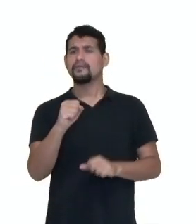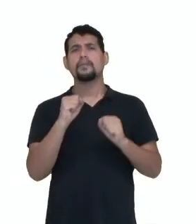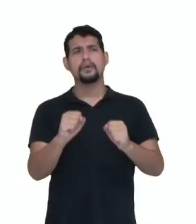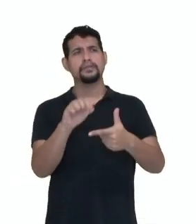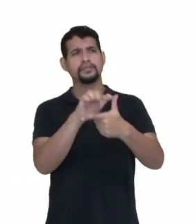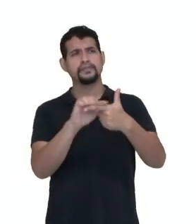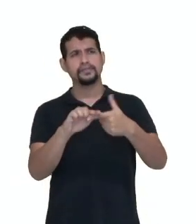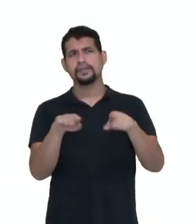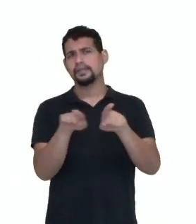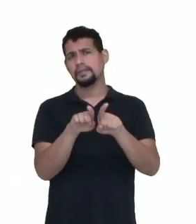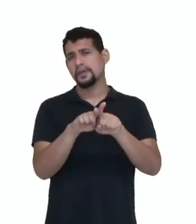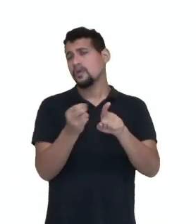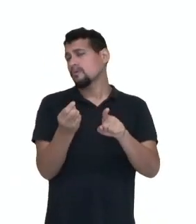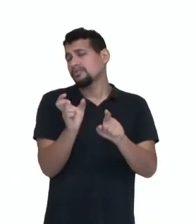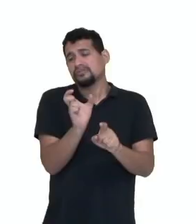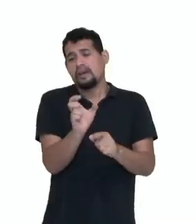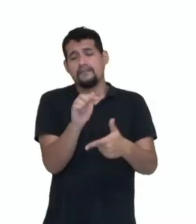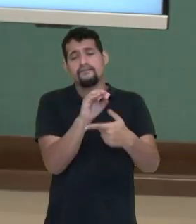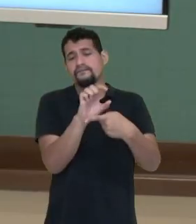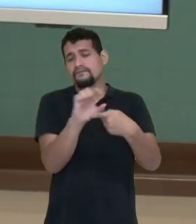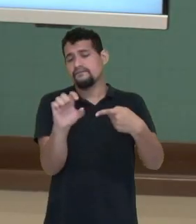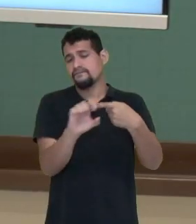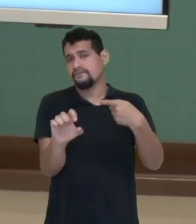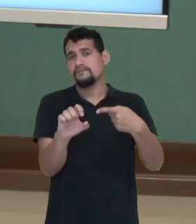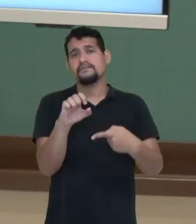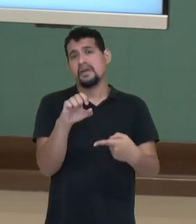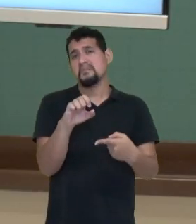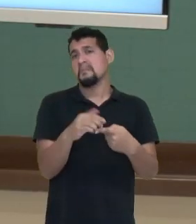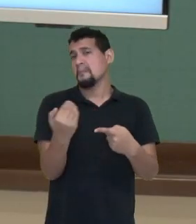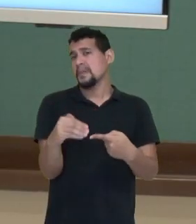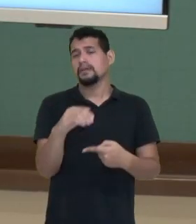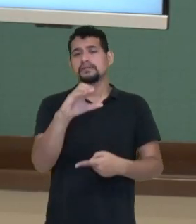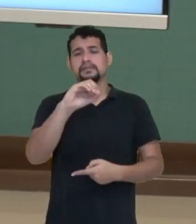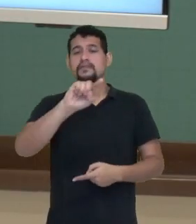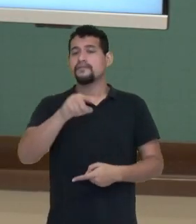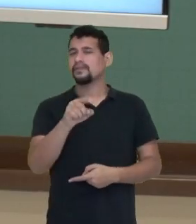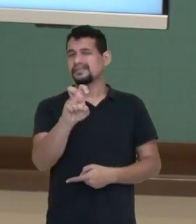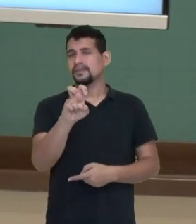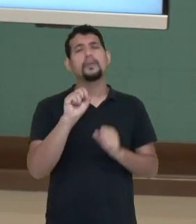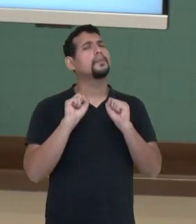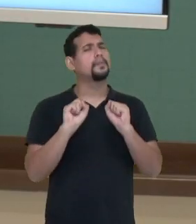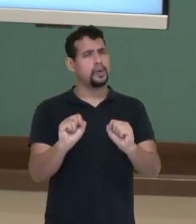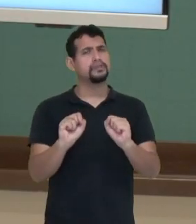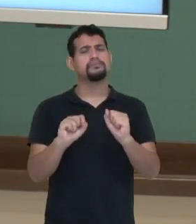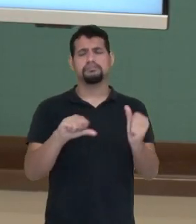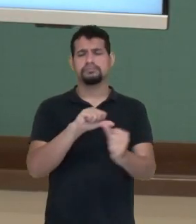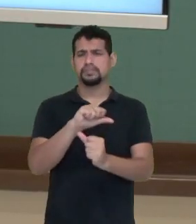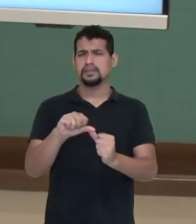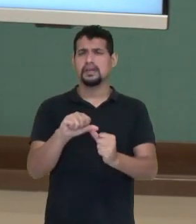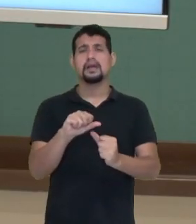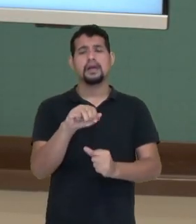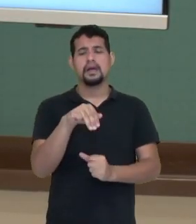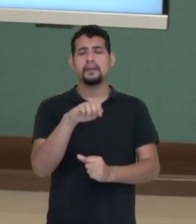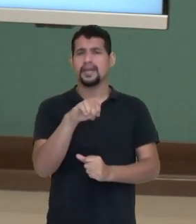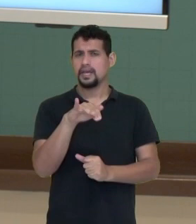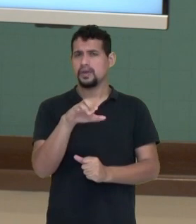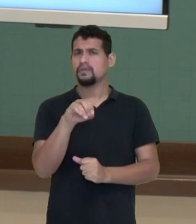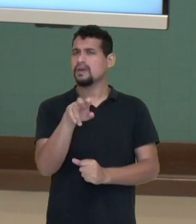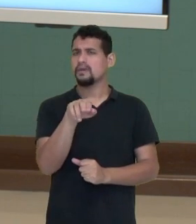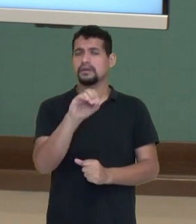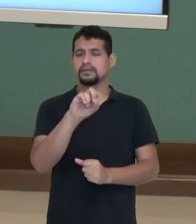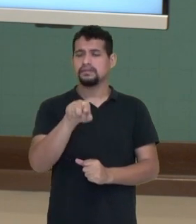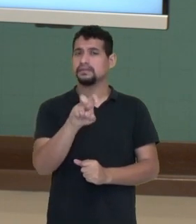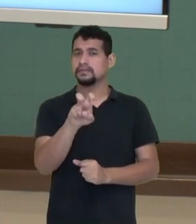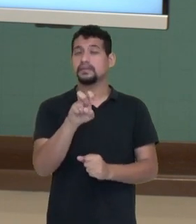na forma fracionária, meio. Então, meio ou 0,5 é o que você precisa colocar nesta máquina para que saia